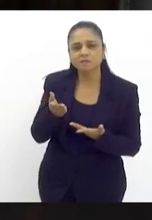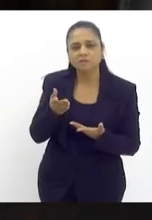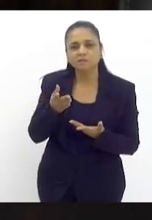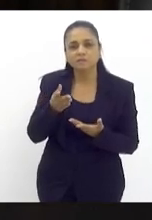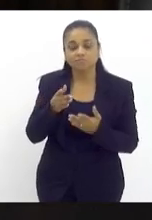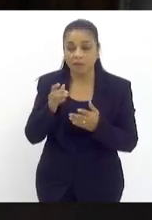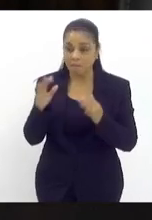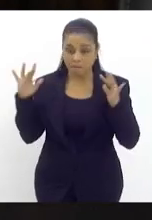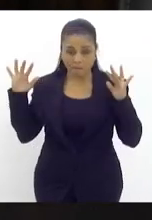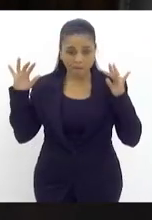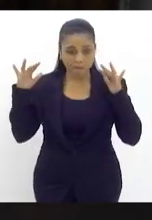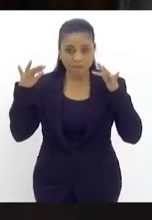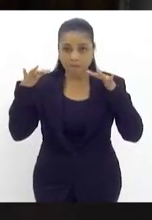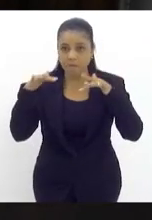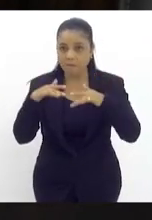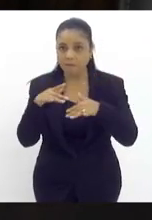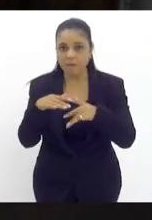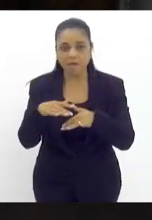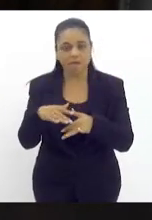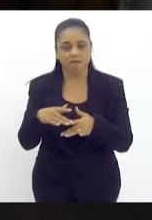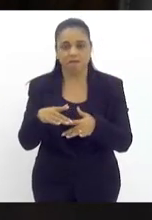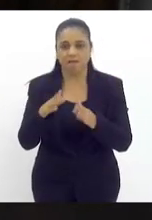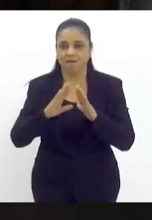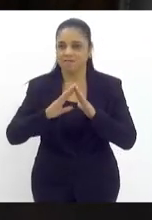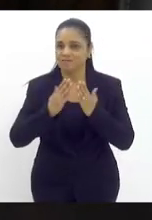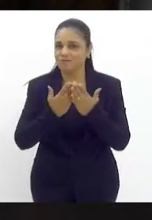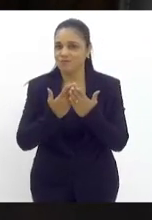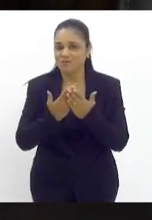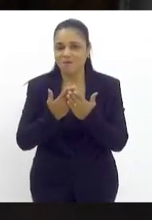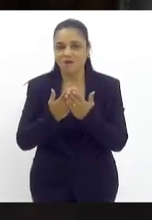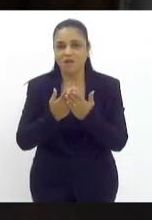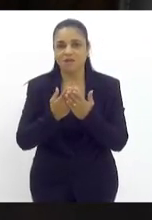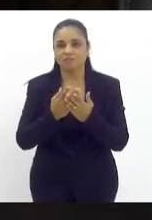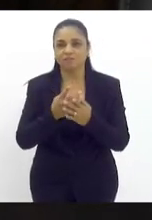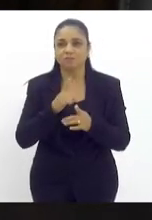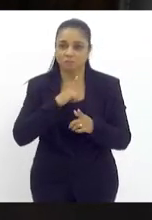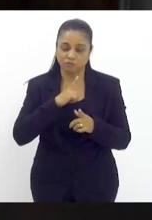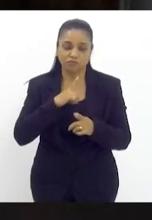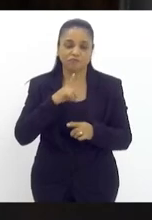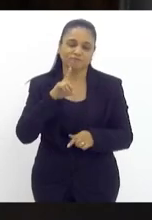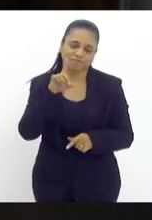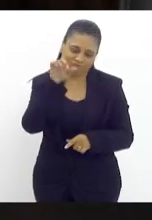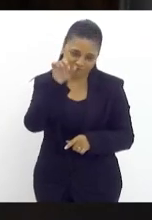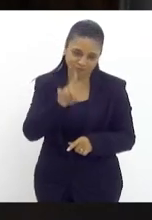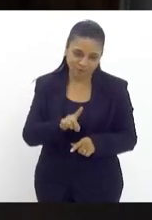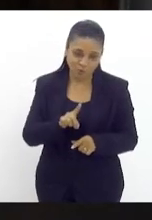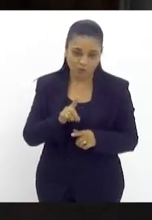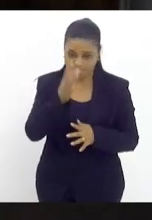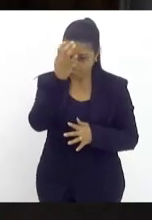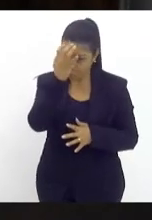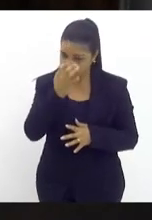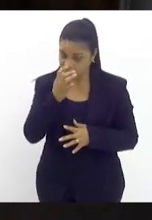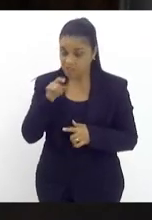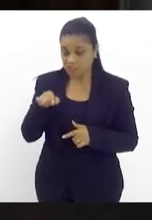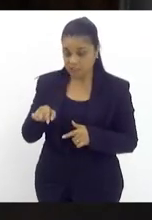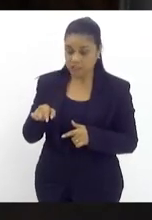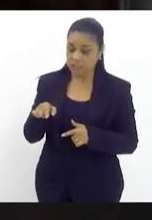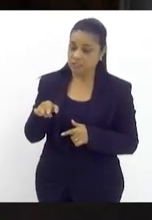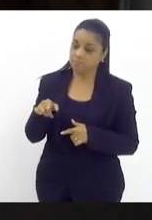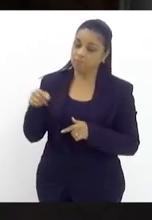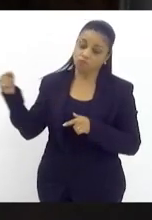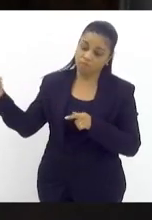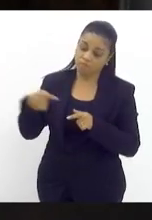lotar a escola. Vai lotar. E qualquer coisa, se tiver uma diretora brava também, que fala, ó, se não aparecer, eu puxo a